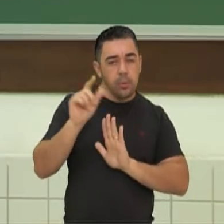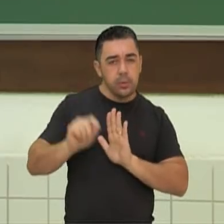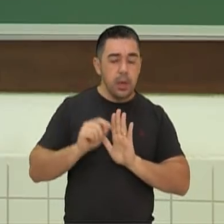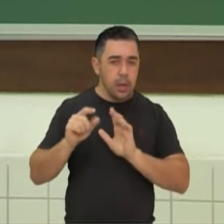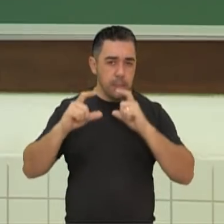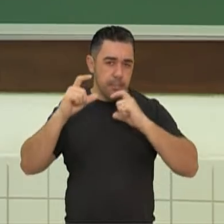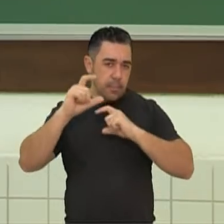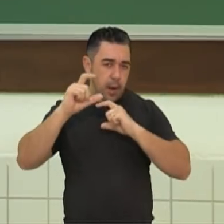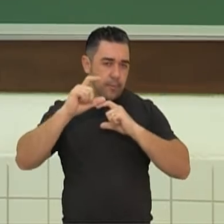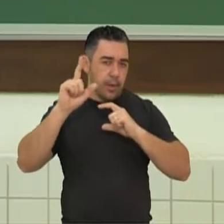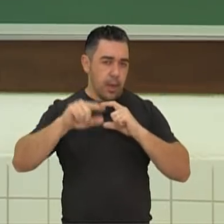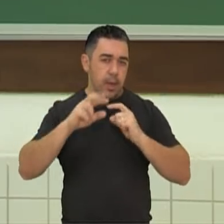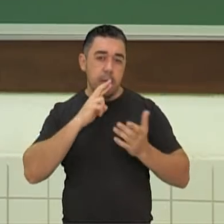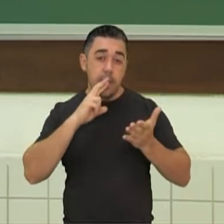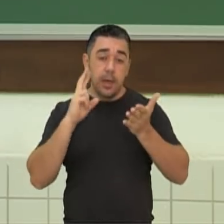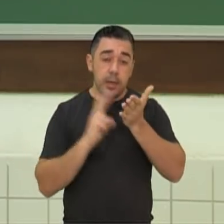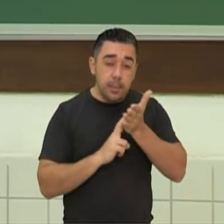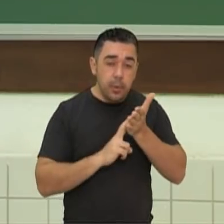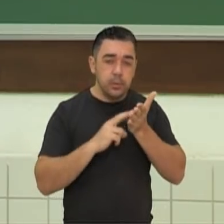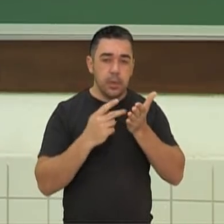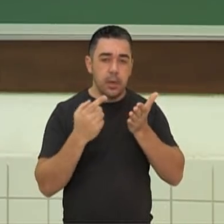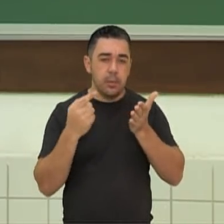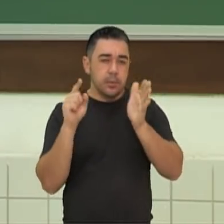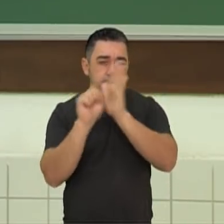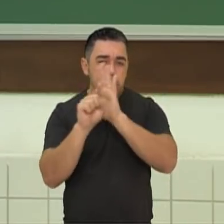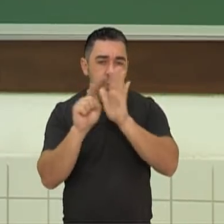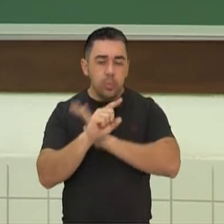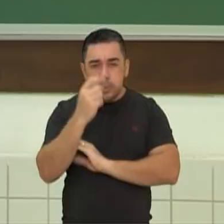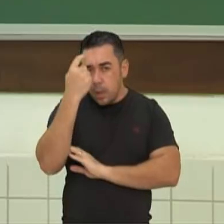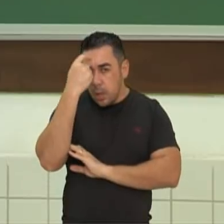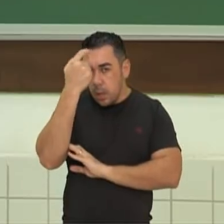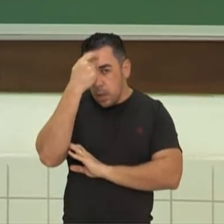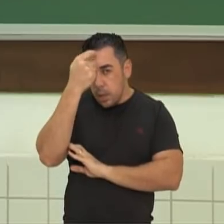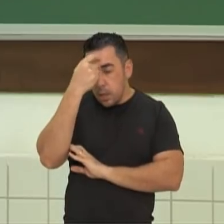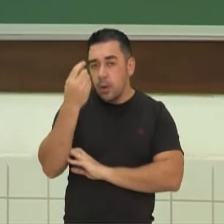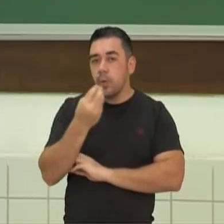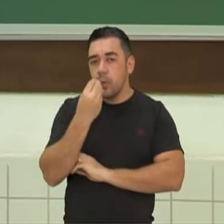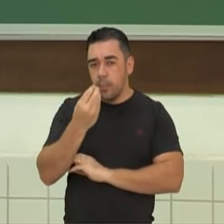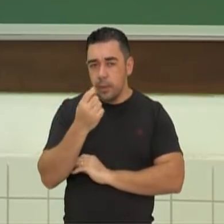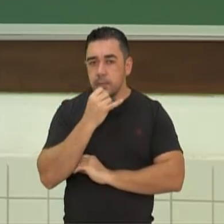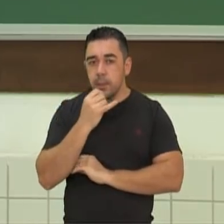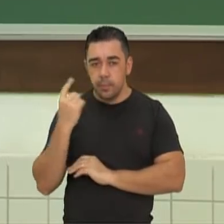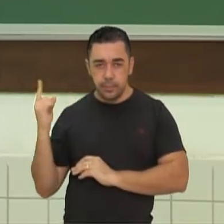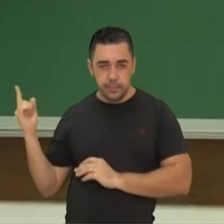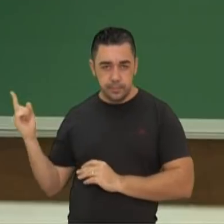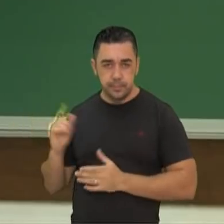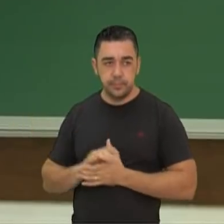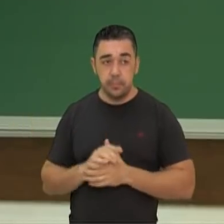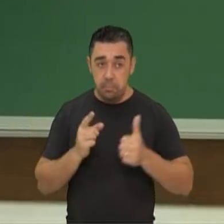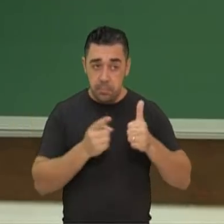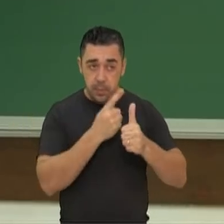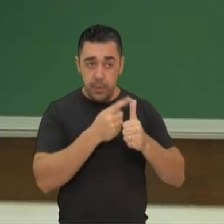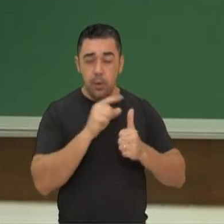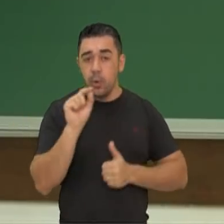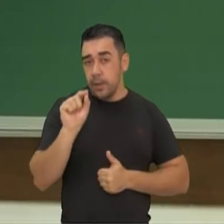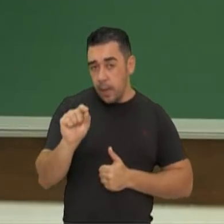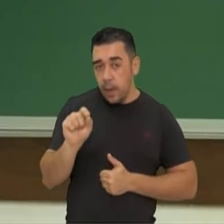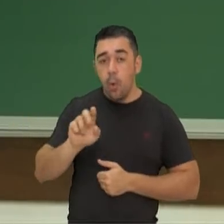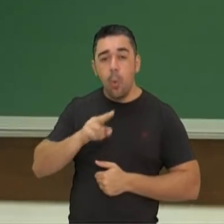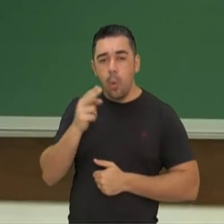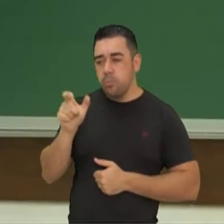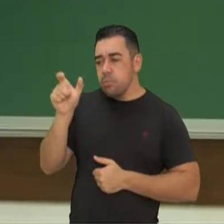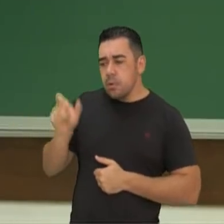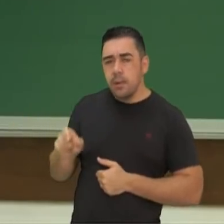finalidade, responder algumas coisas, alguns questionamentos, tá? Tais como, vejam aqui. Primeiro, que ou